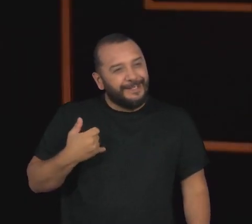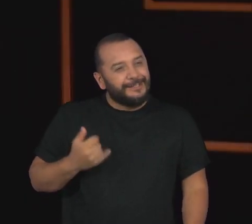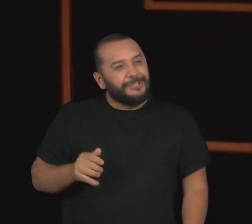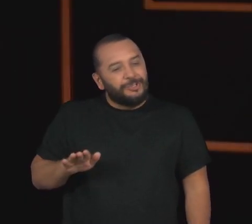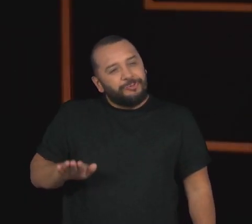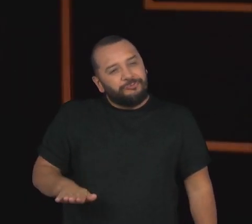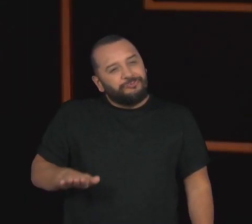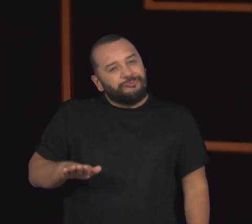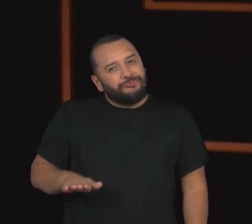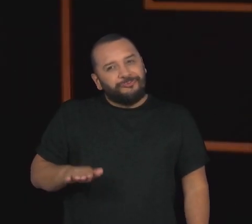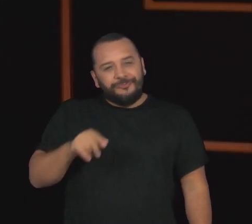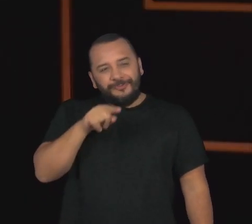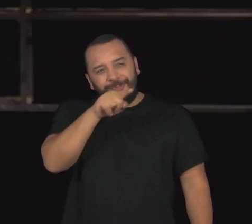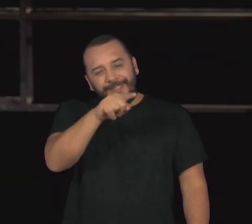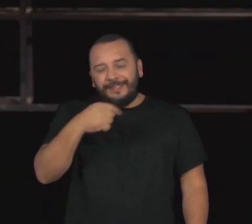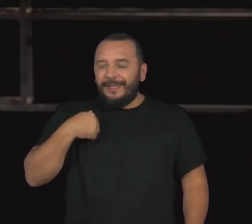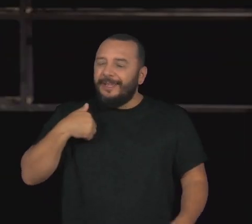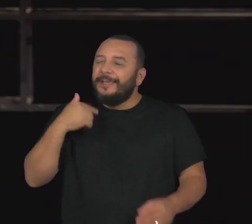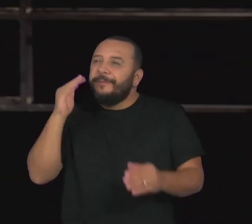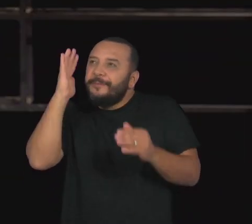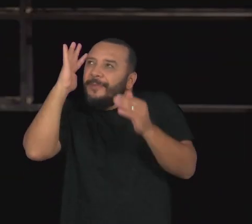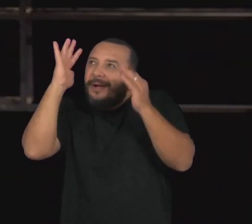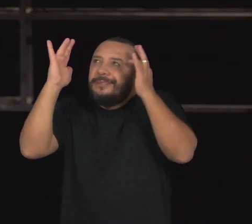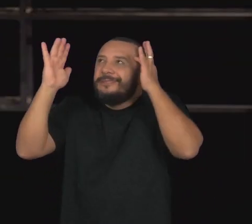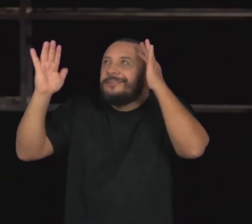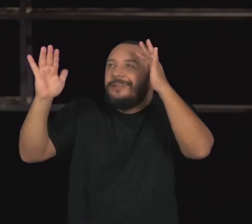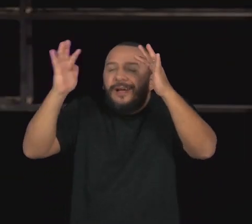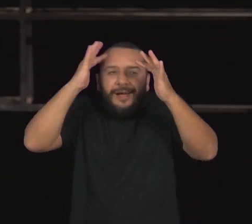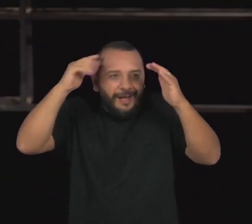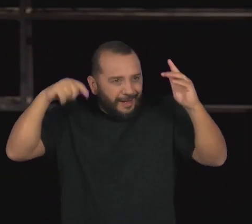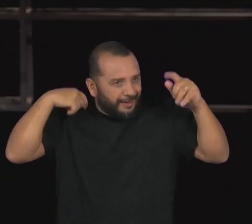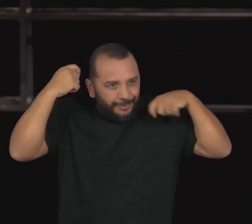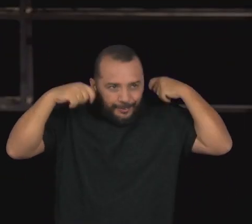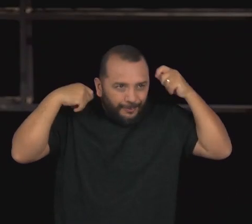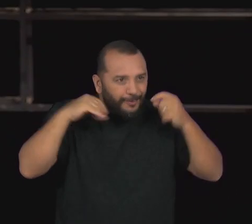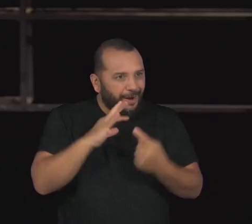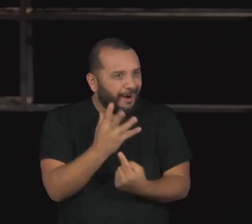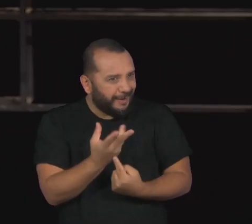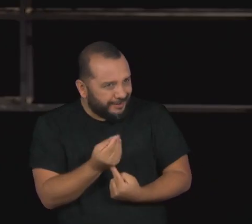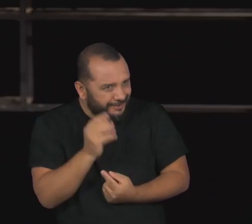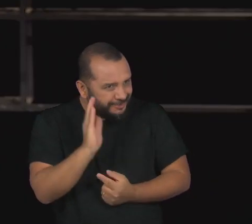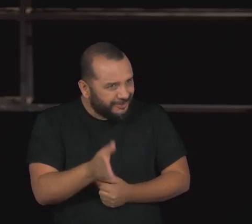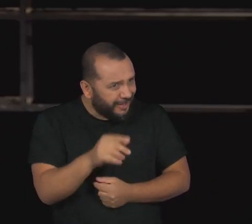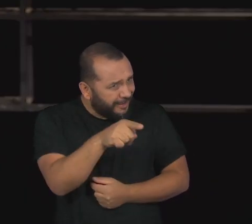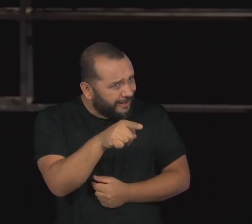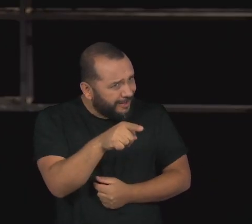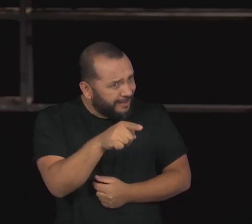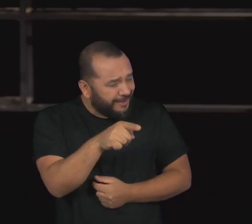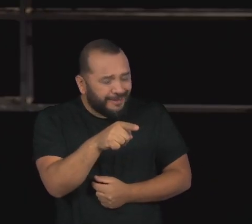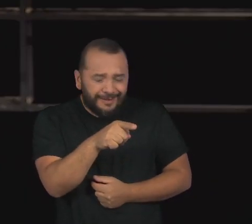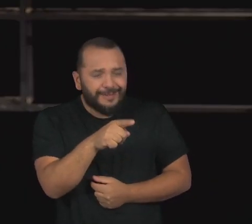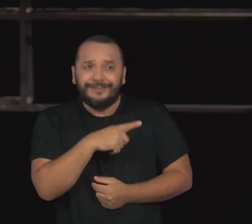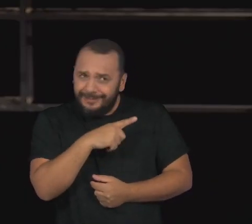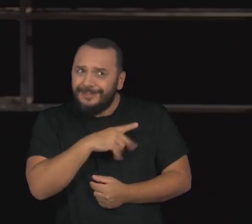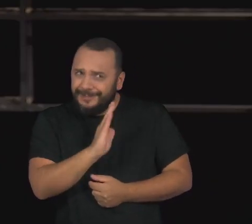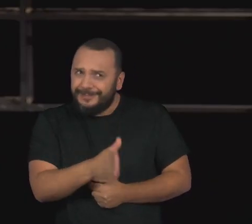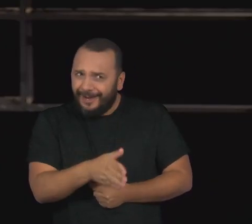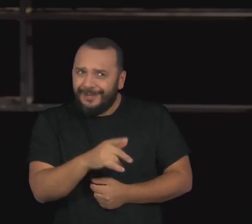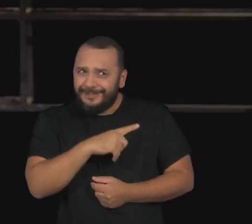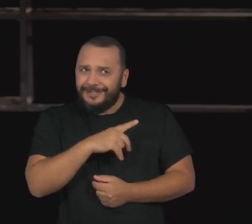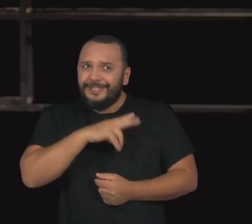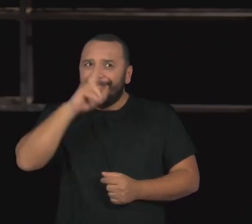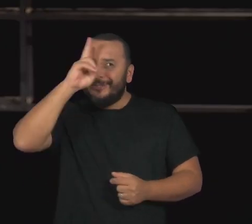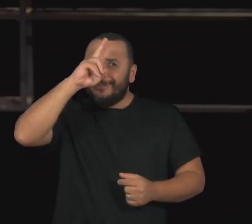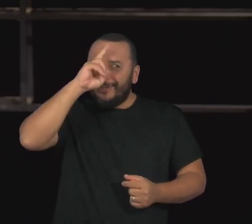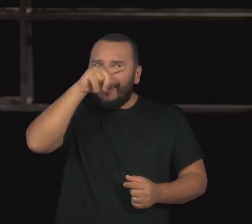esse imaginário que te levaria para o universo das artes já existia ali nas